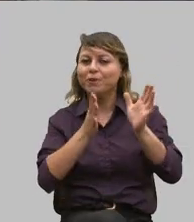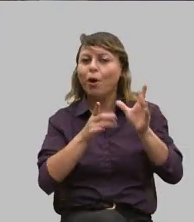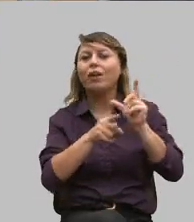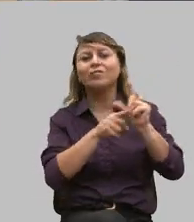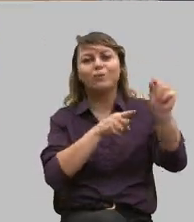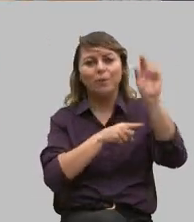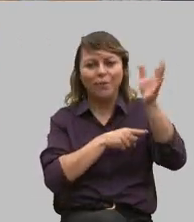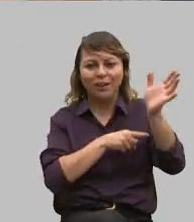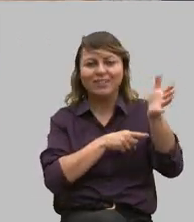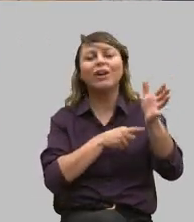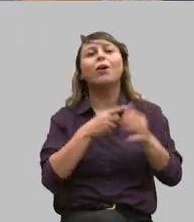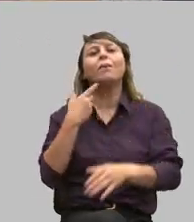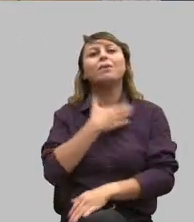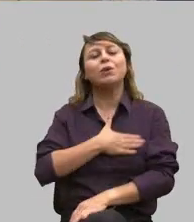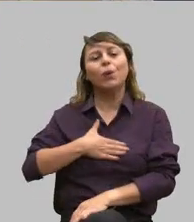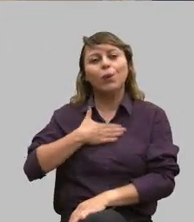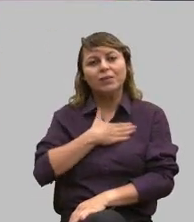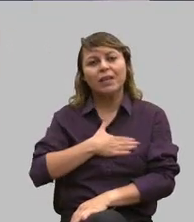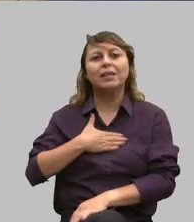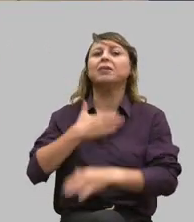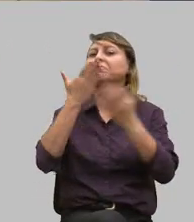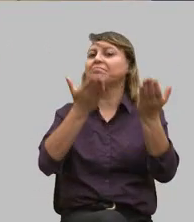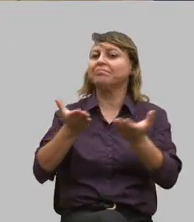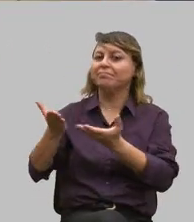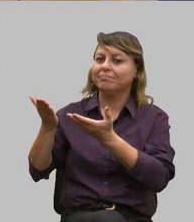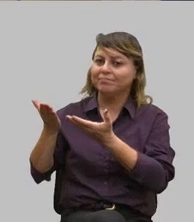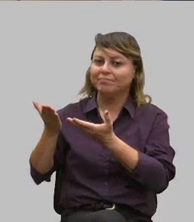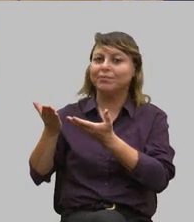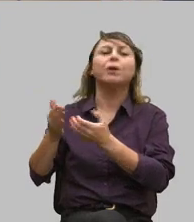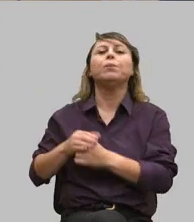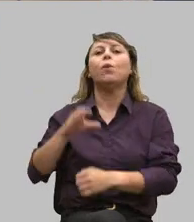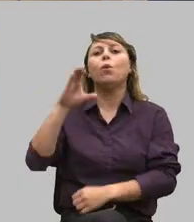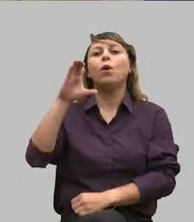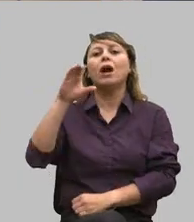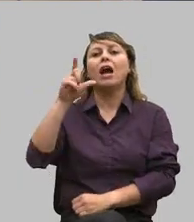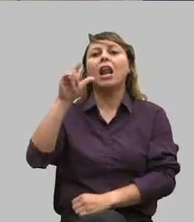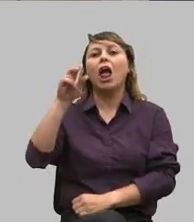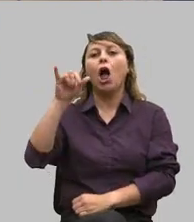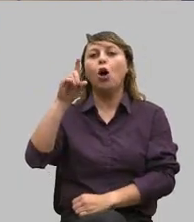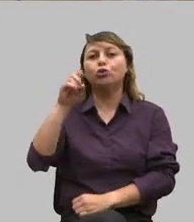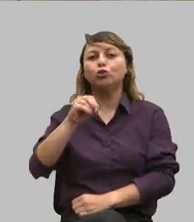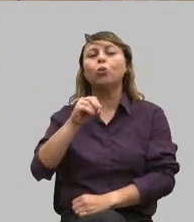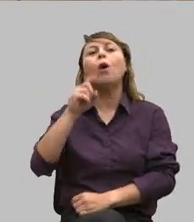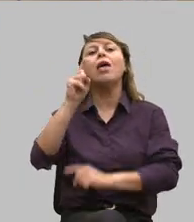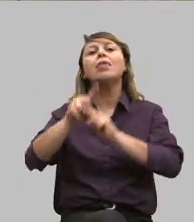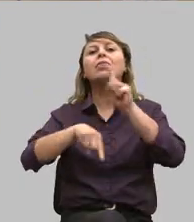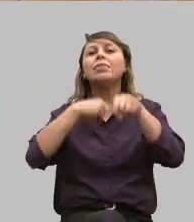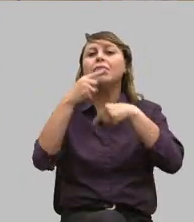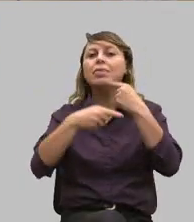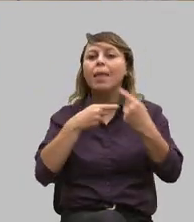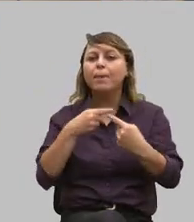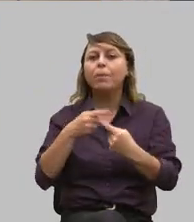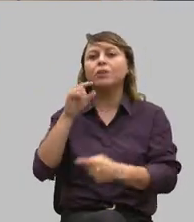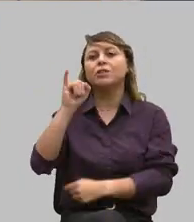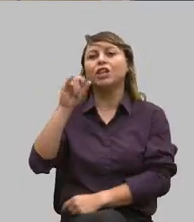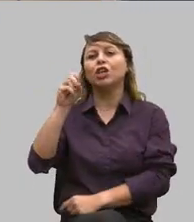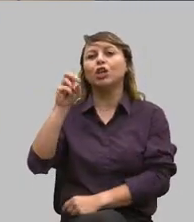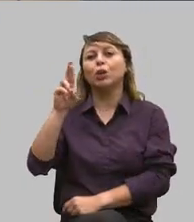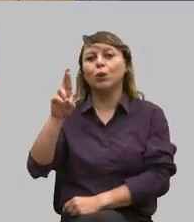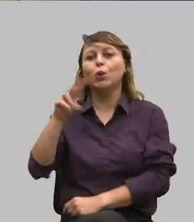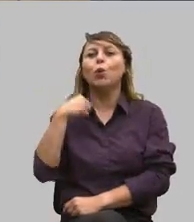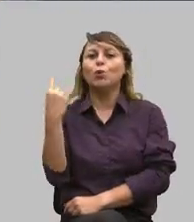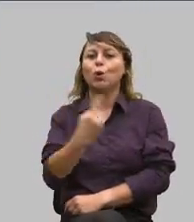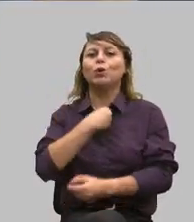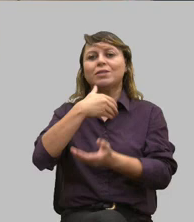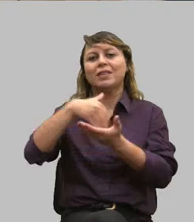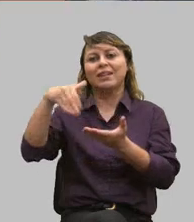dar a palavra mas eu gostaria de passar a palavra pro Cláudio mundio novo e logo depois pro Igor nosso secretário